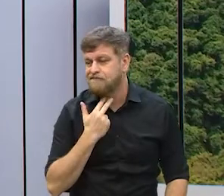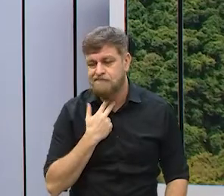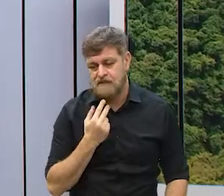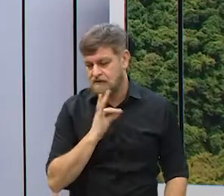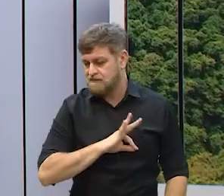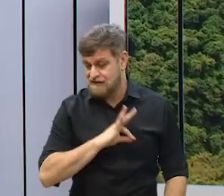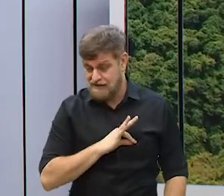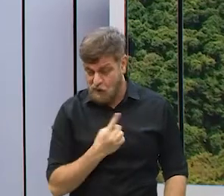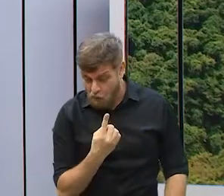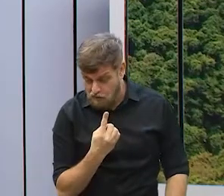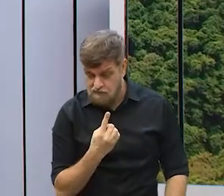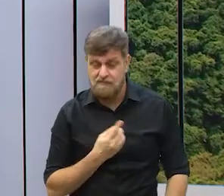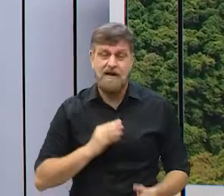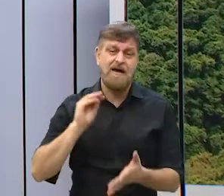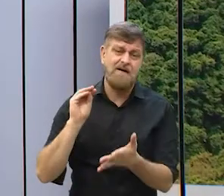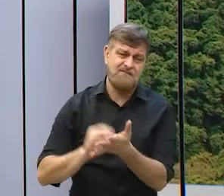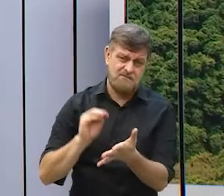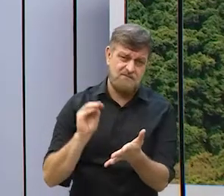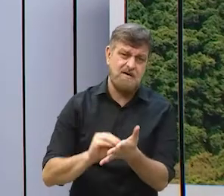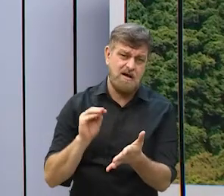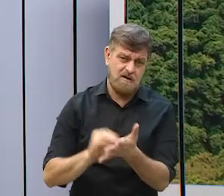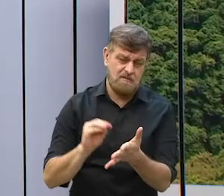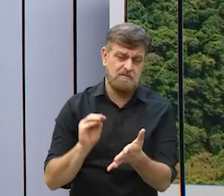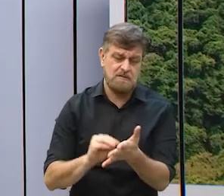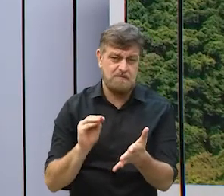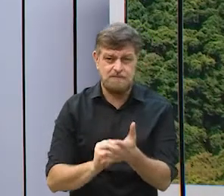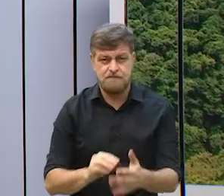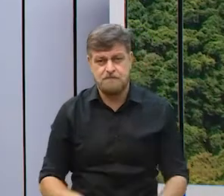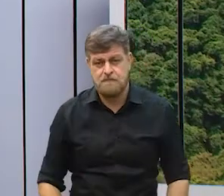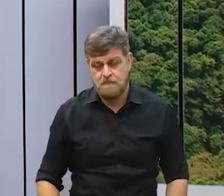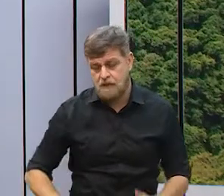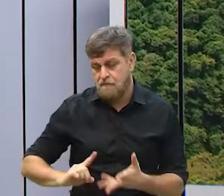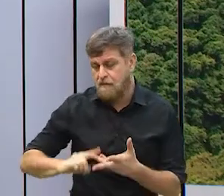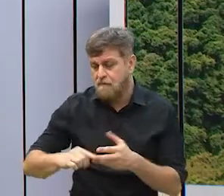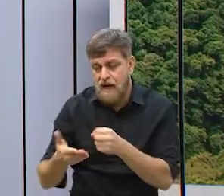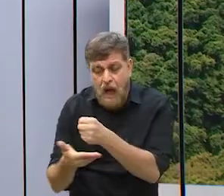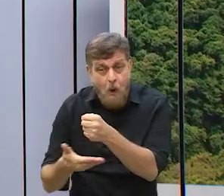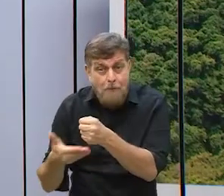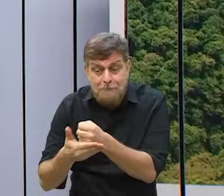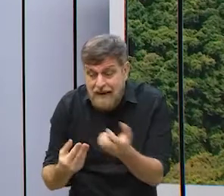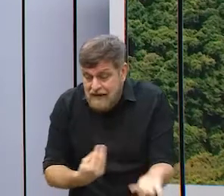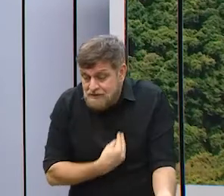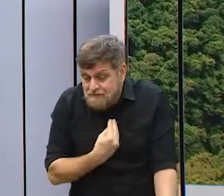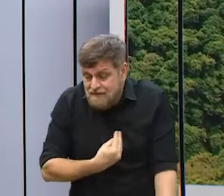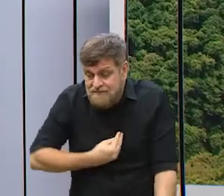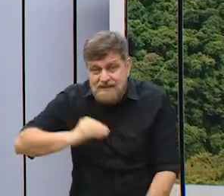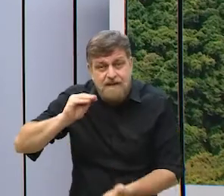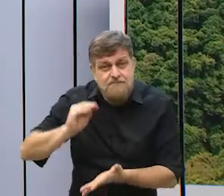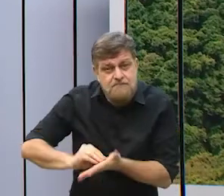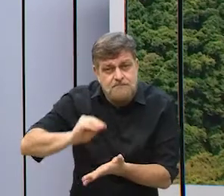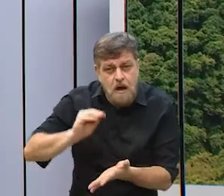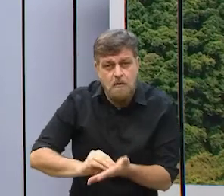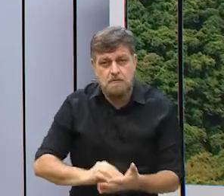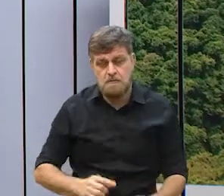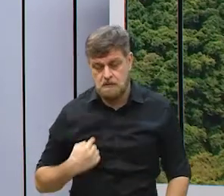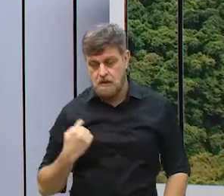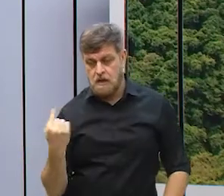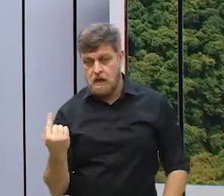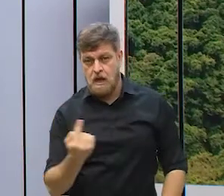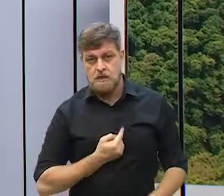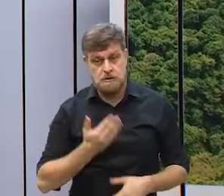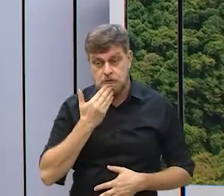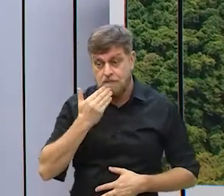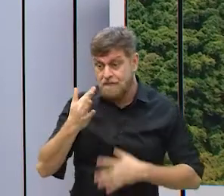fecha e falta, né, o necessário para a pessoa sobreviver. E é por isso que a gente pede